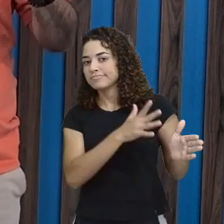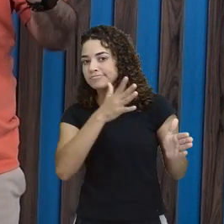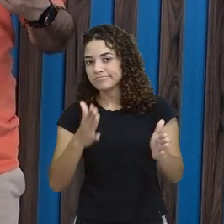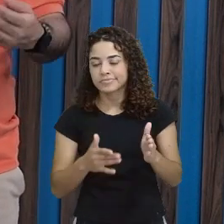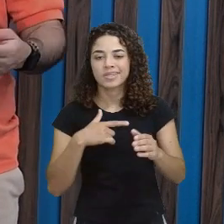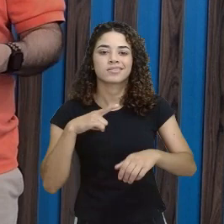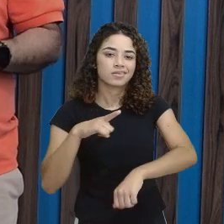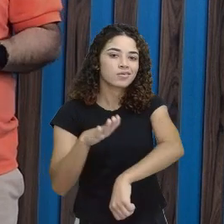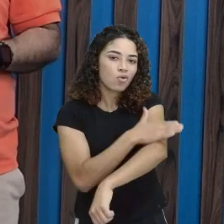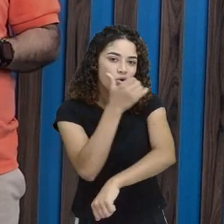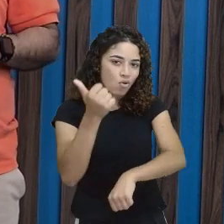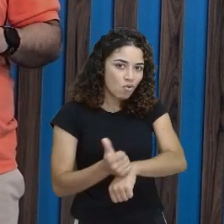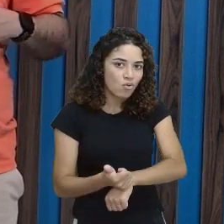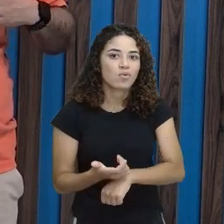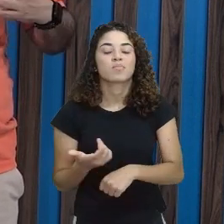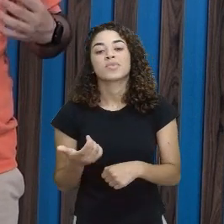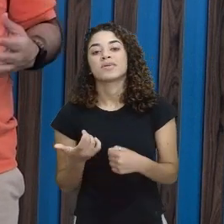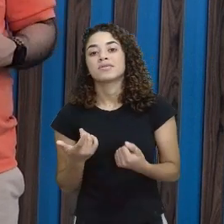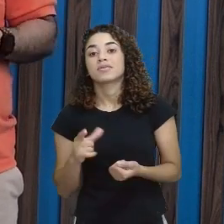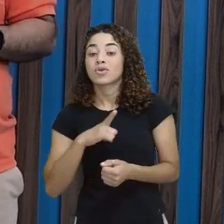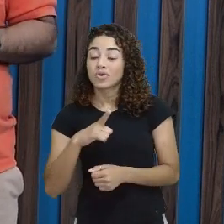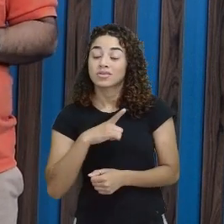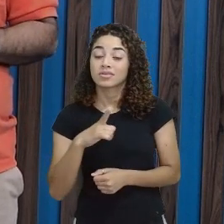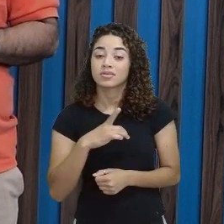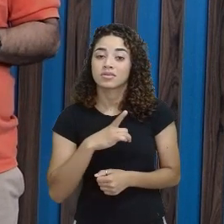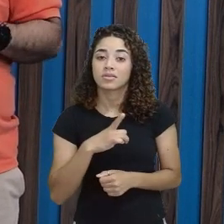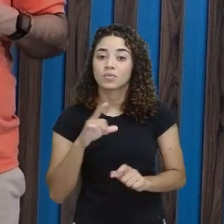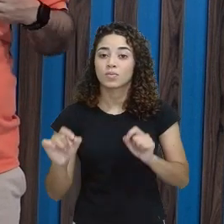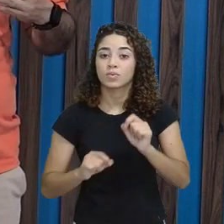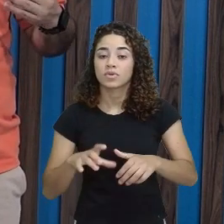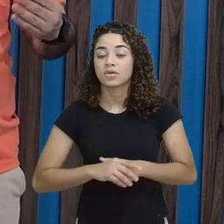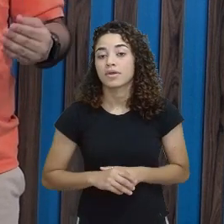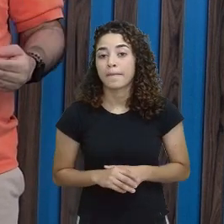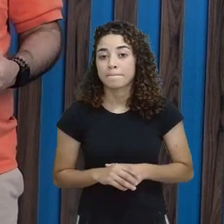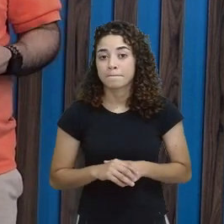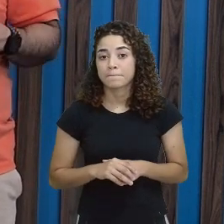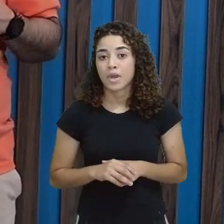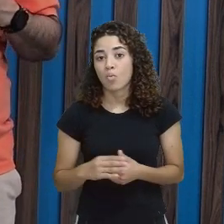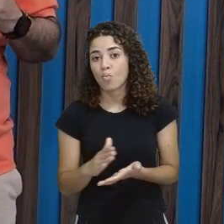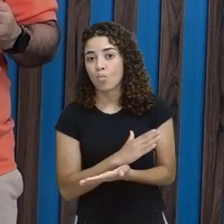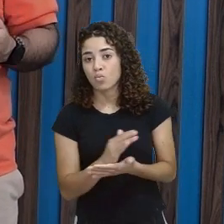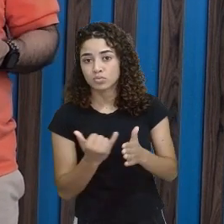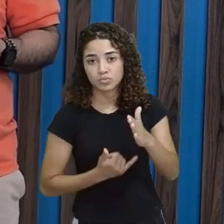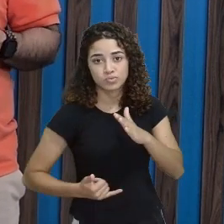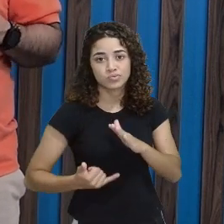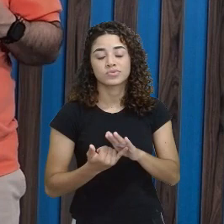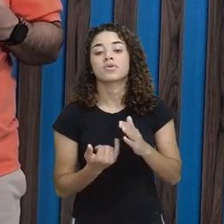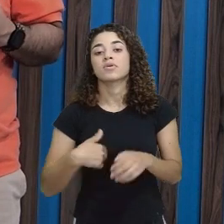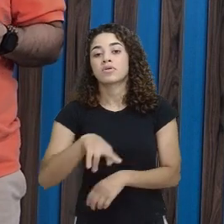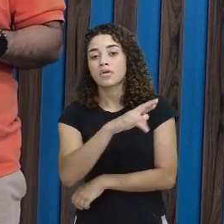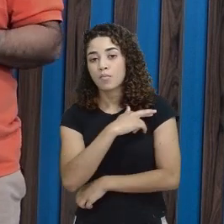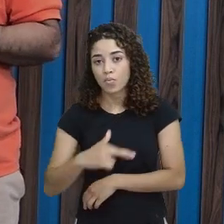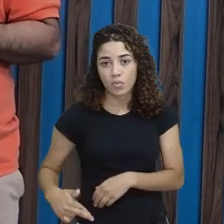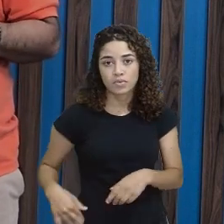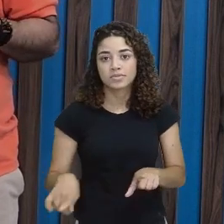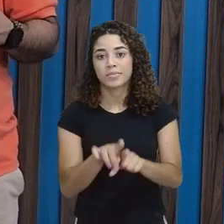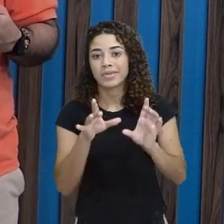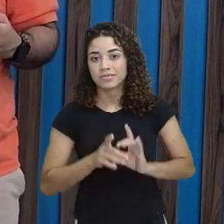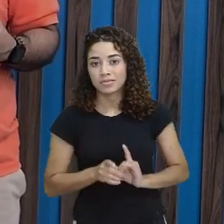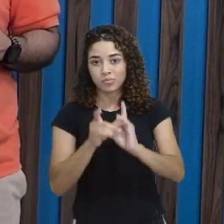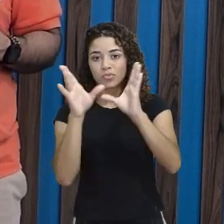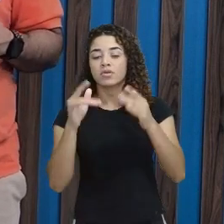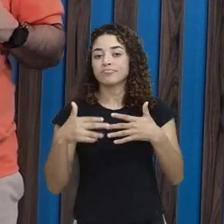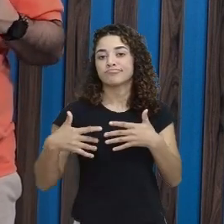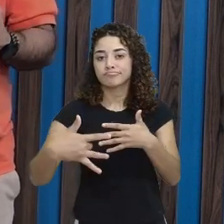de golpe, né, onde a gente vai ter as instituições republicanas, né, e democráticas